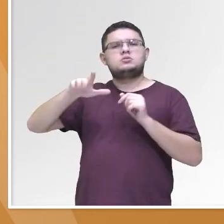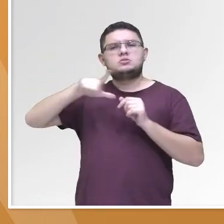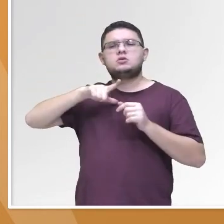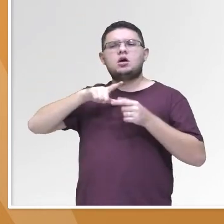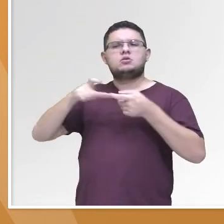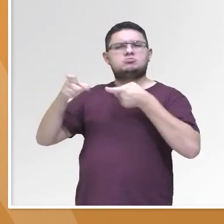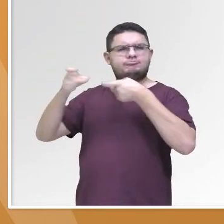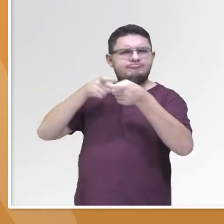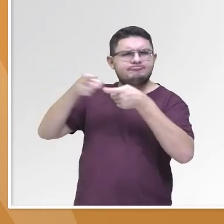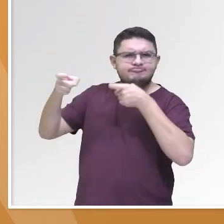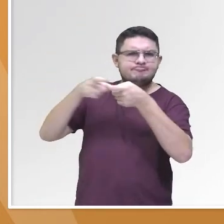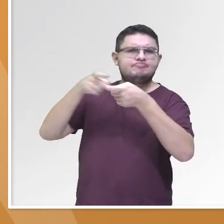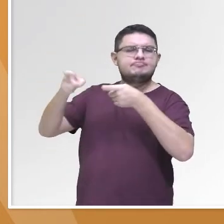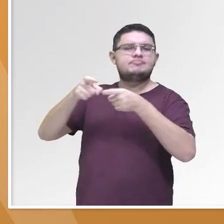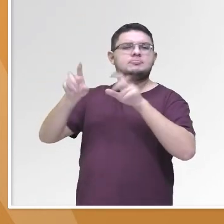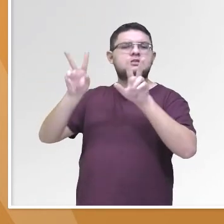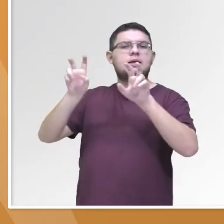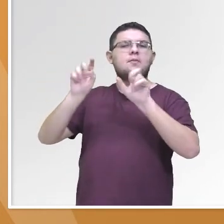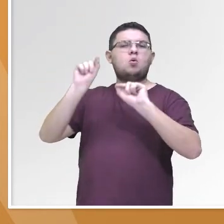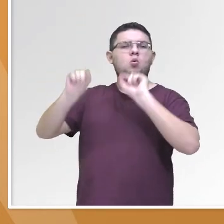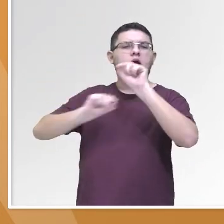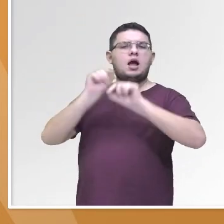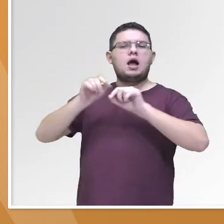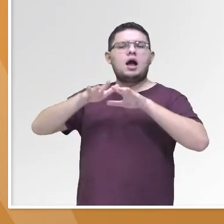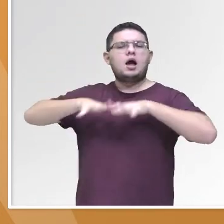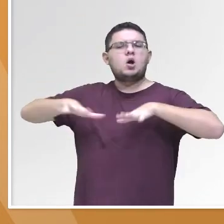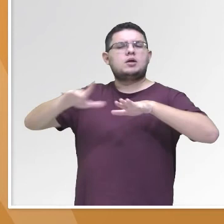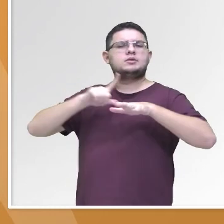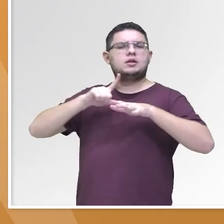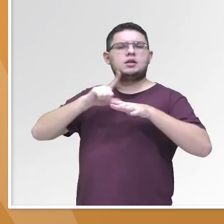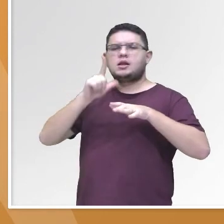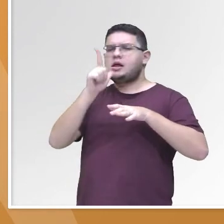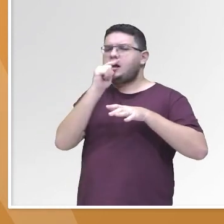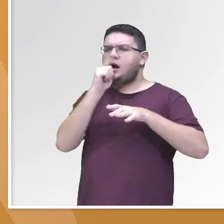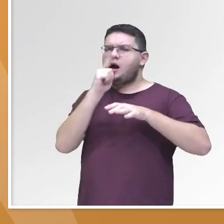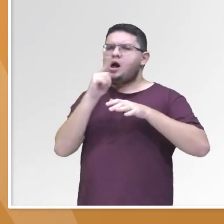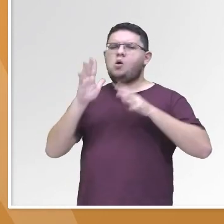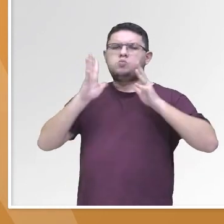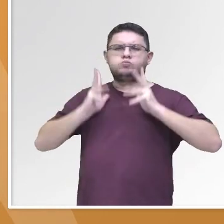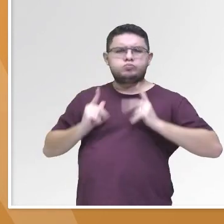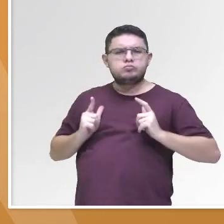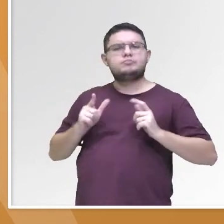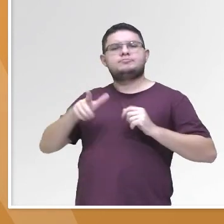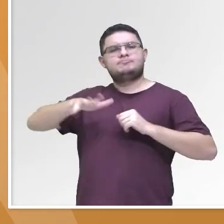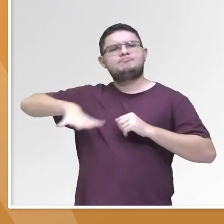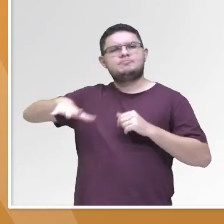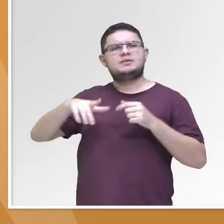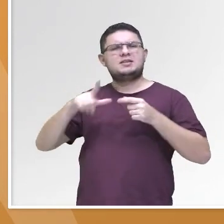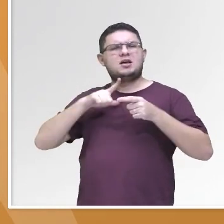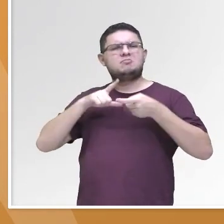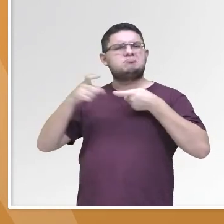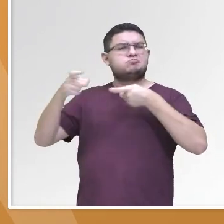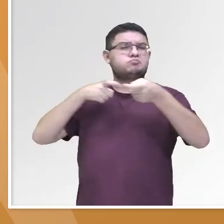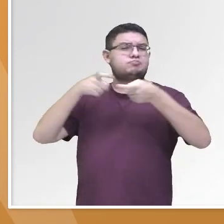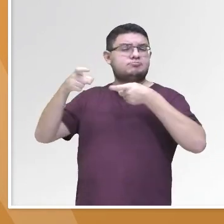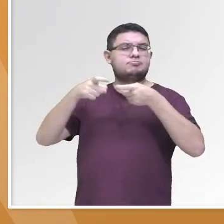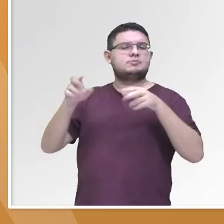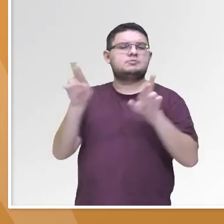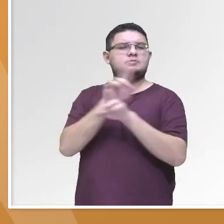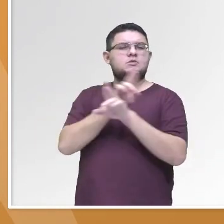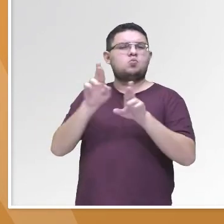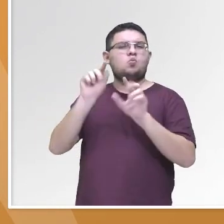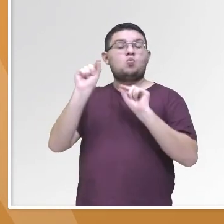com relação à terra que tem a disponibilidade da água, né? Os conflitos relacionados aí ao acesso à